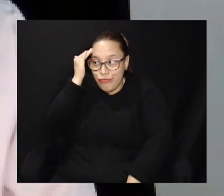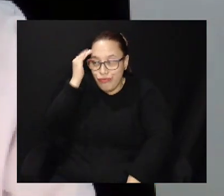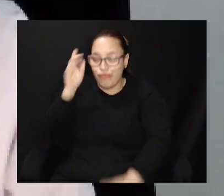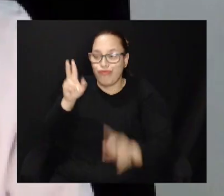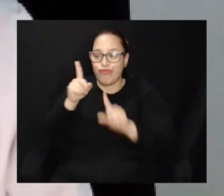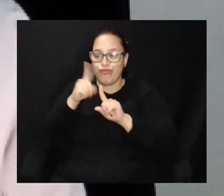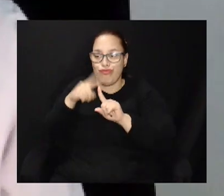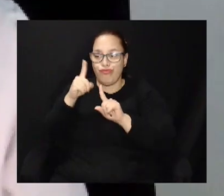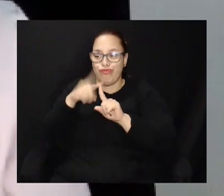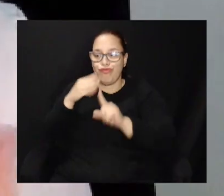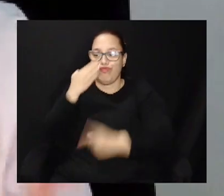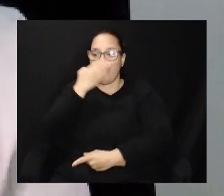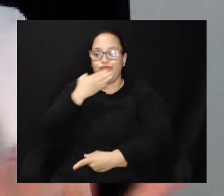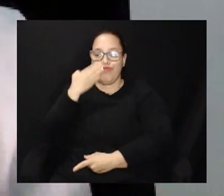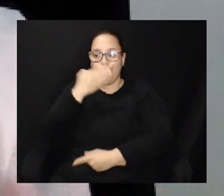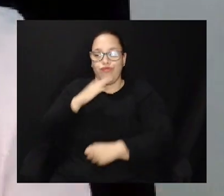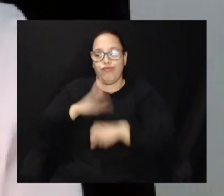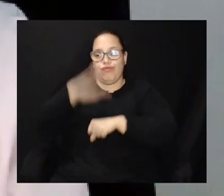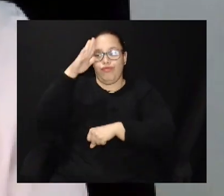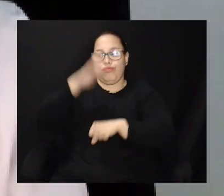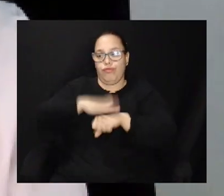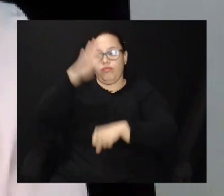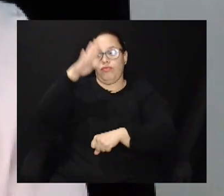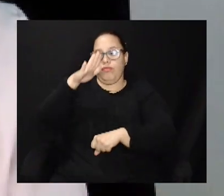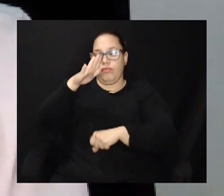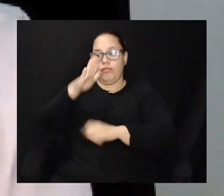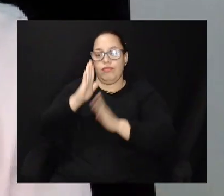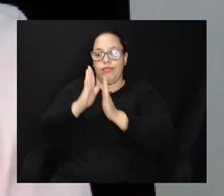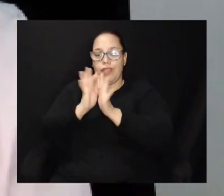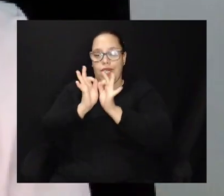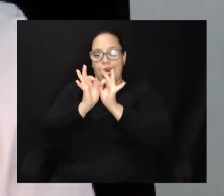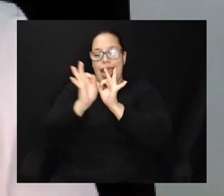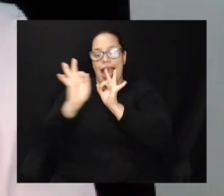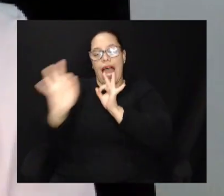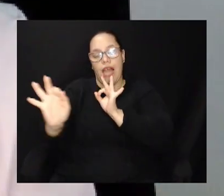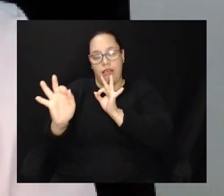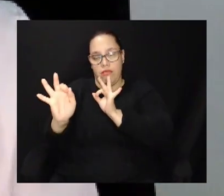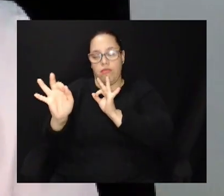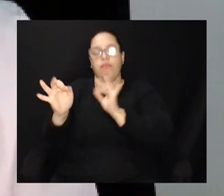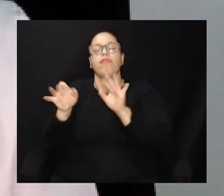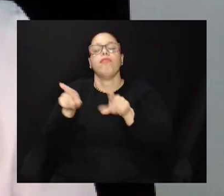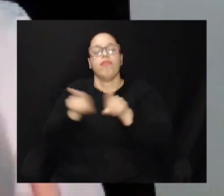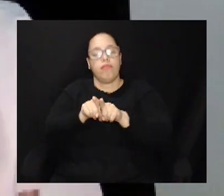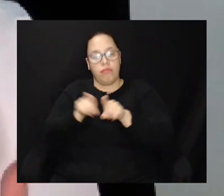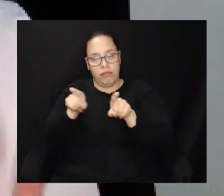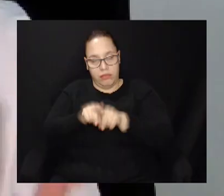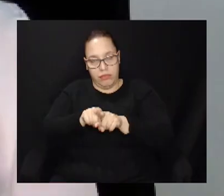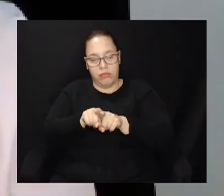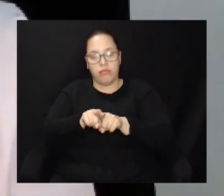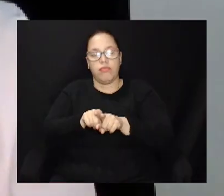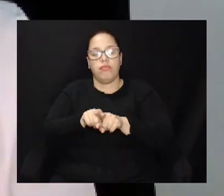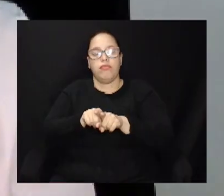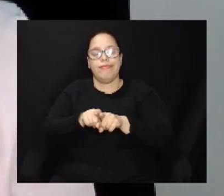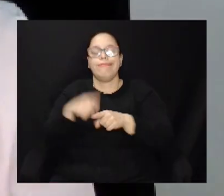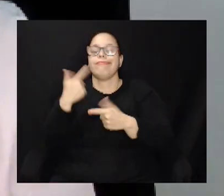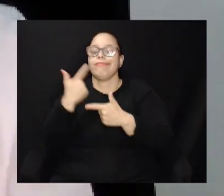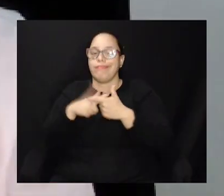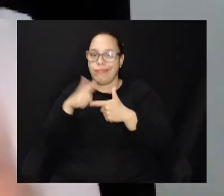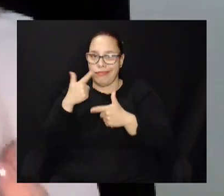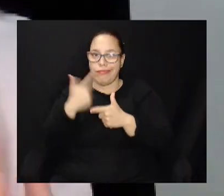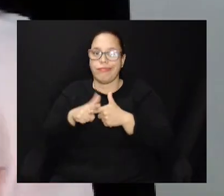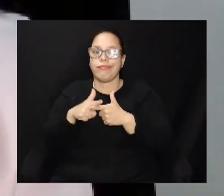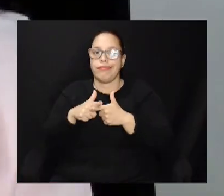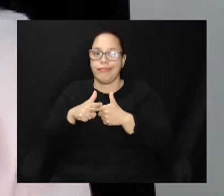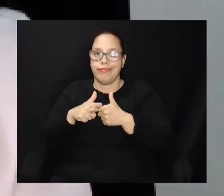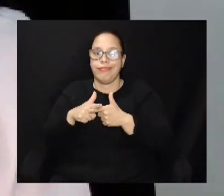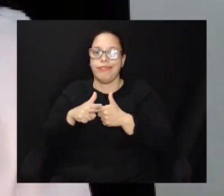excesso. E isso a longo prazo realmente causa ali problemas, porque o corpo, né, acaba tendo que